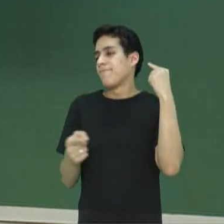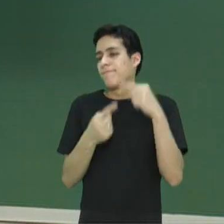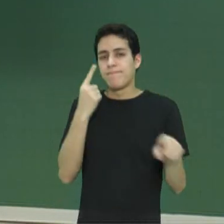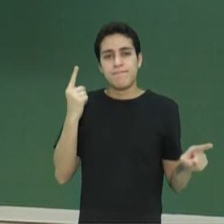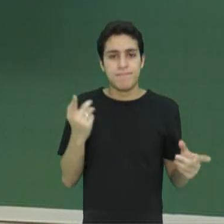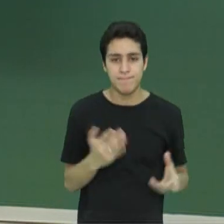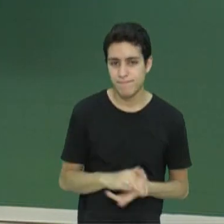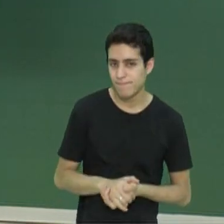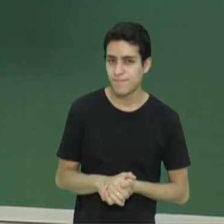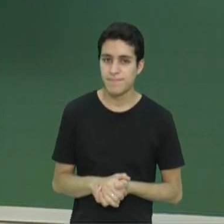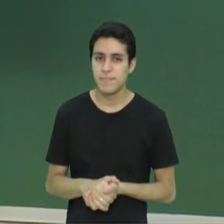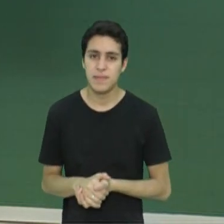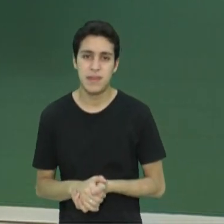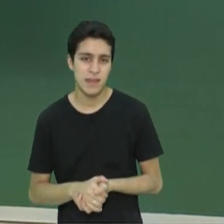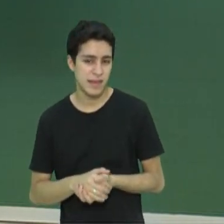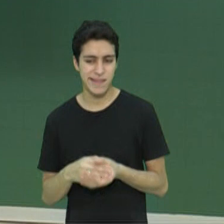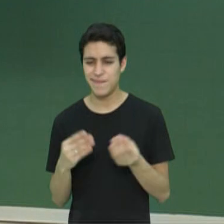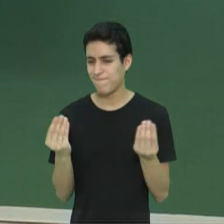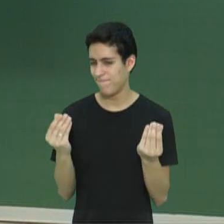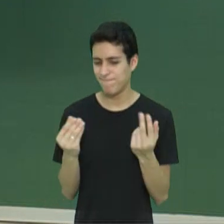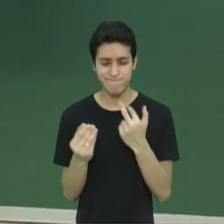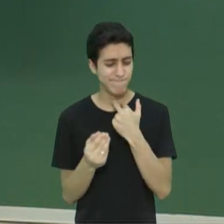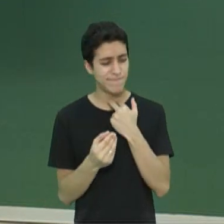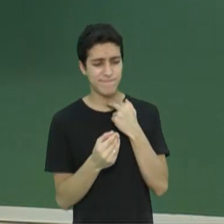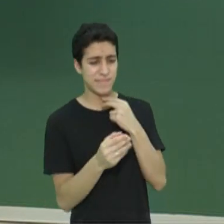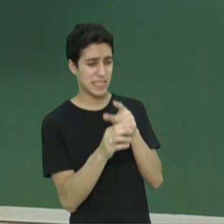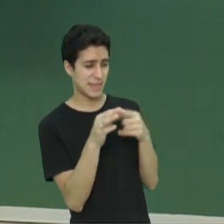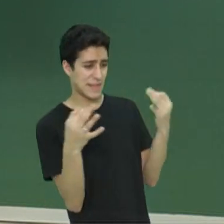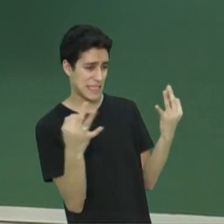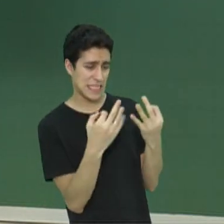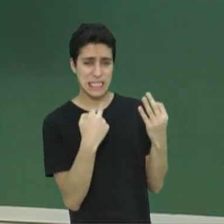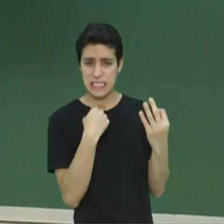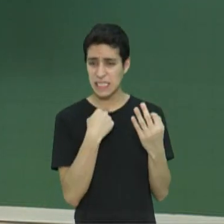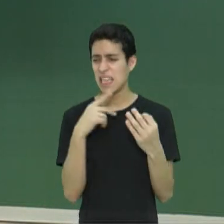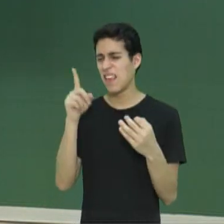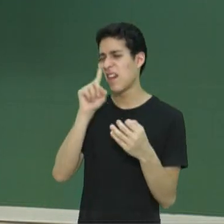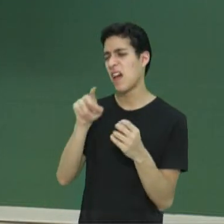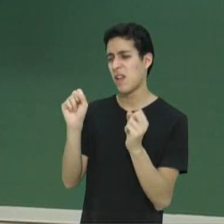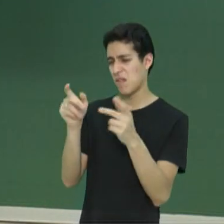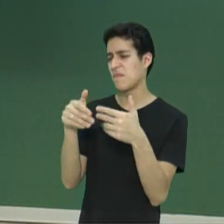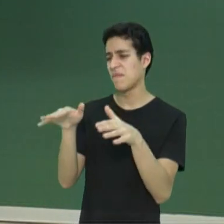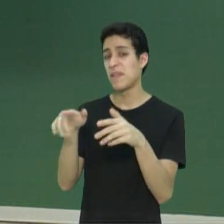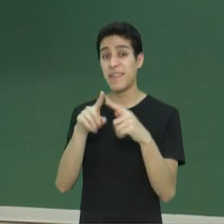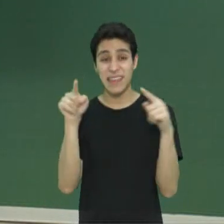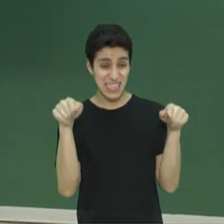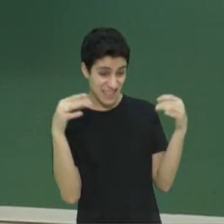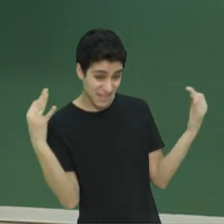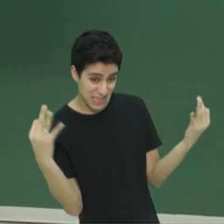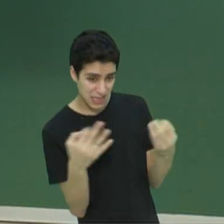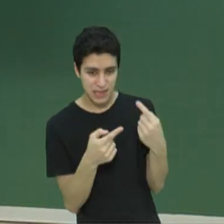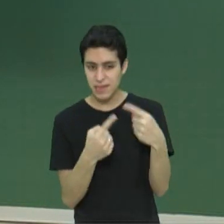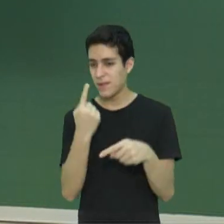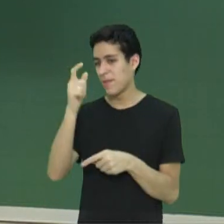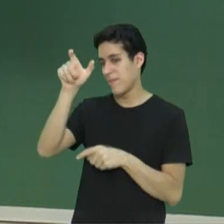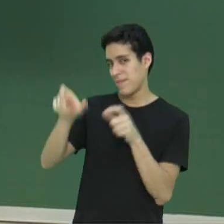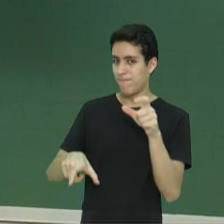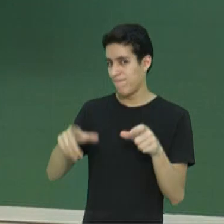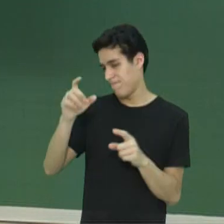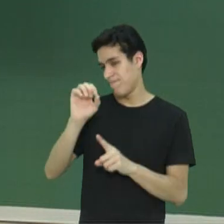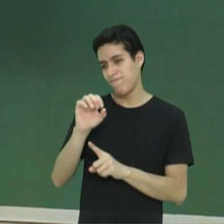Aí não dá. Aí não dá para caber na cidade ideal. Na cidade imperfeita cabe. Na cidade ideal não cabe.